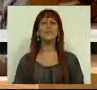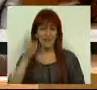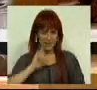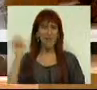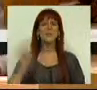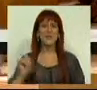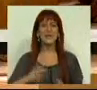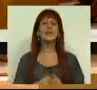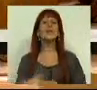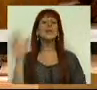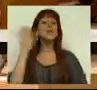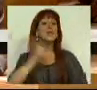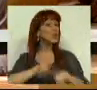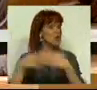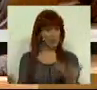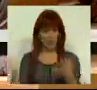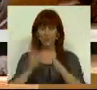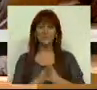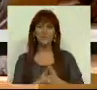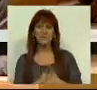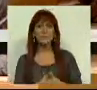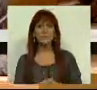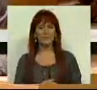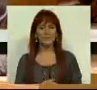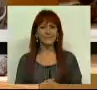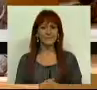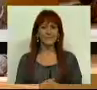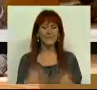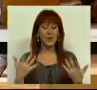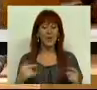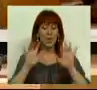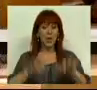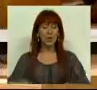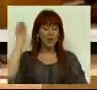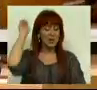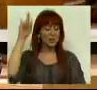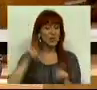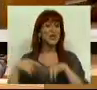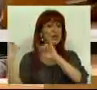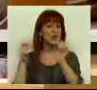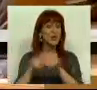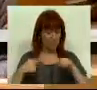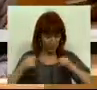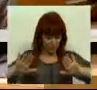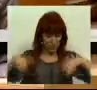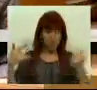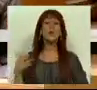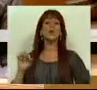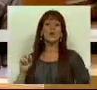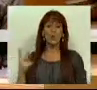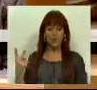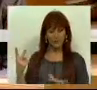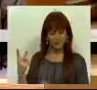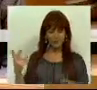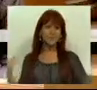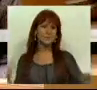Senhora Presidente, senhoras e senhores deputados. Hoje a Assembleia da República discute, por iniciativa do Partido Ecologista